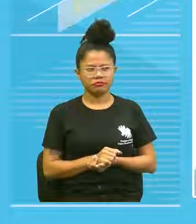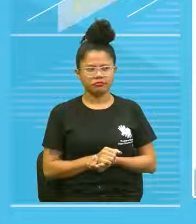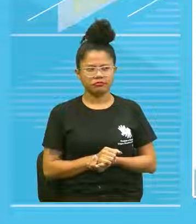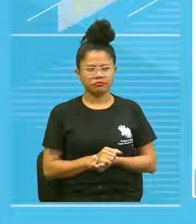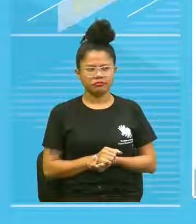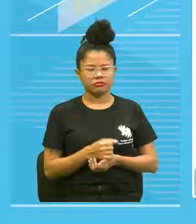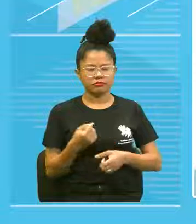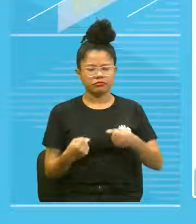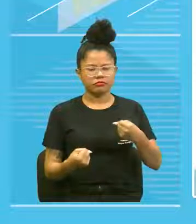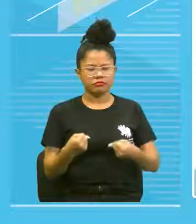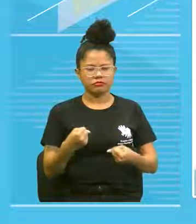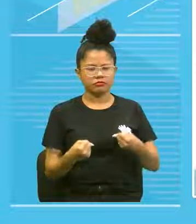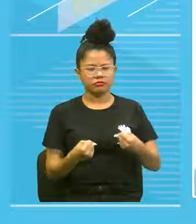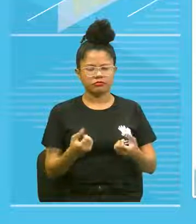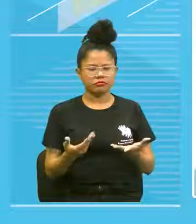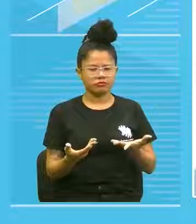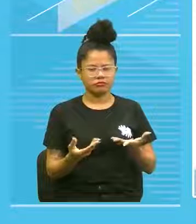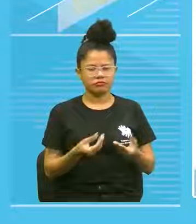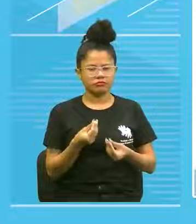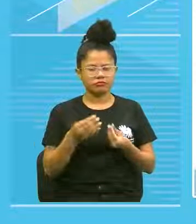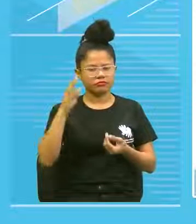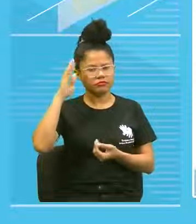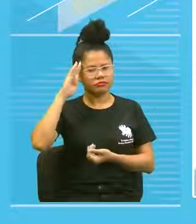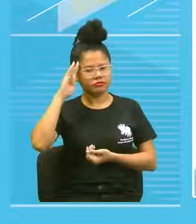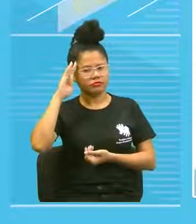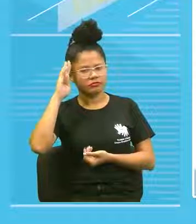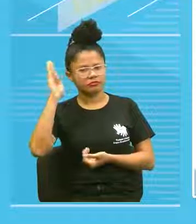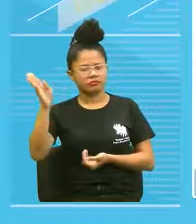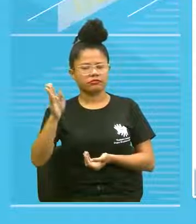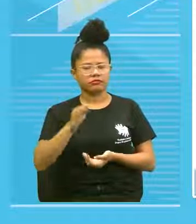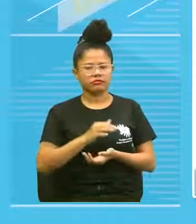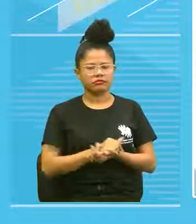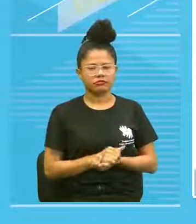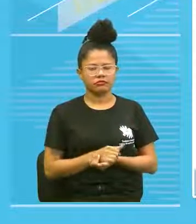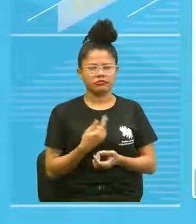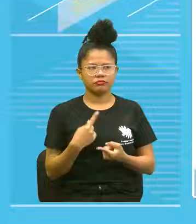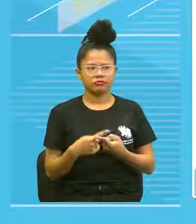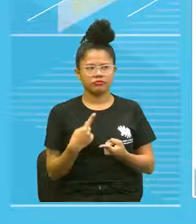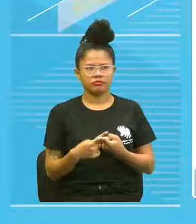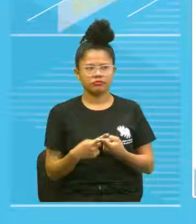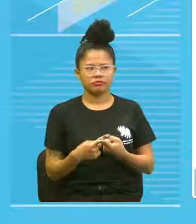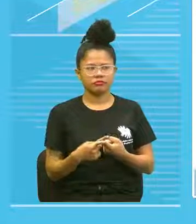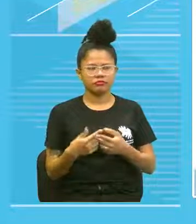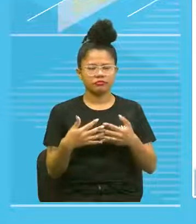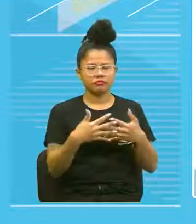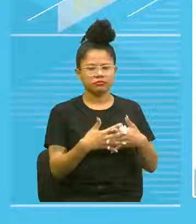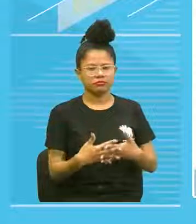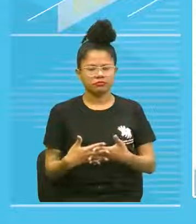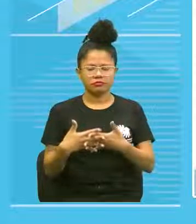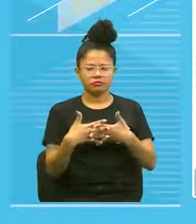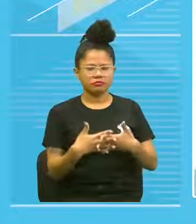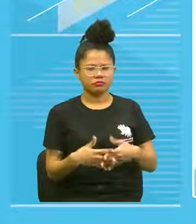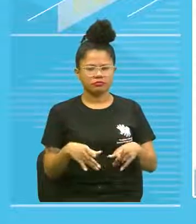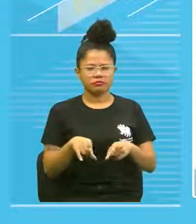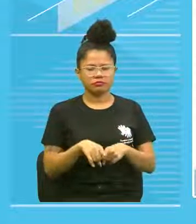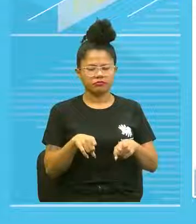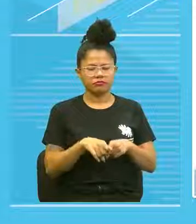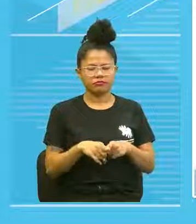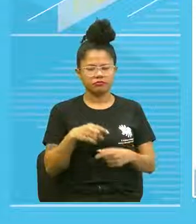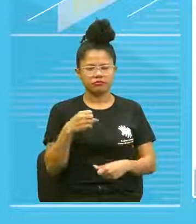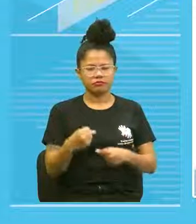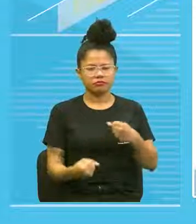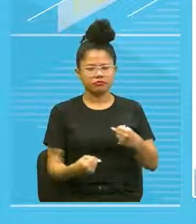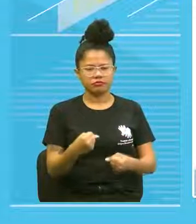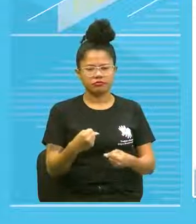e o transporte rodoviário como principal é independe do caminhão nas Estradas dos